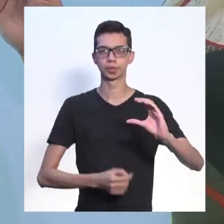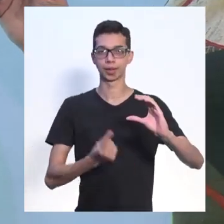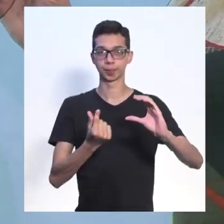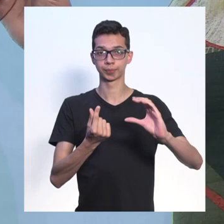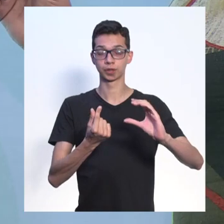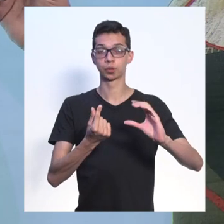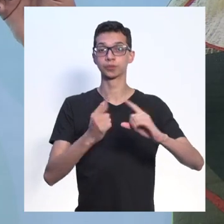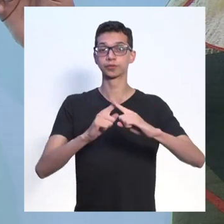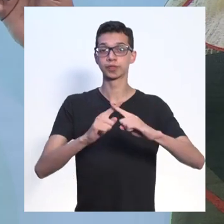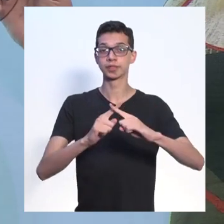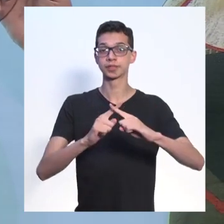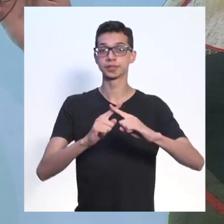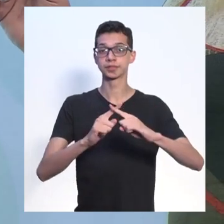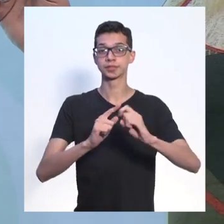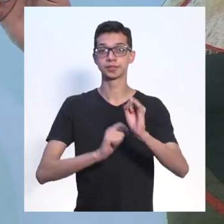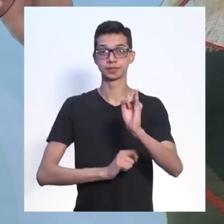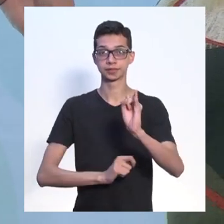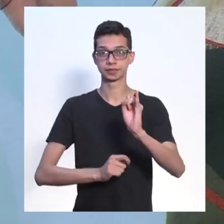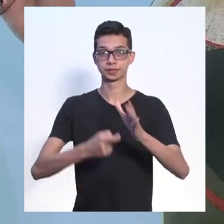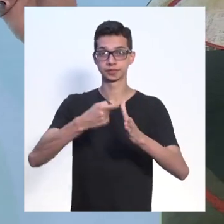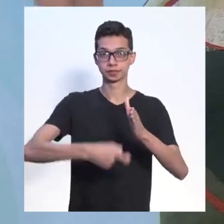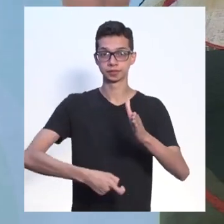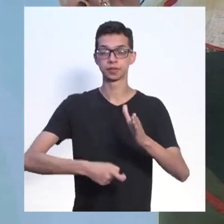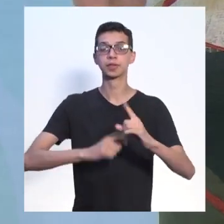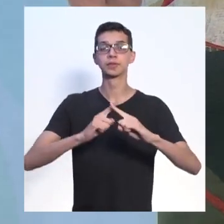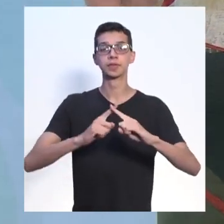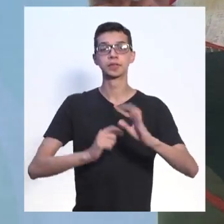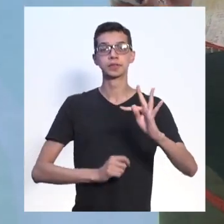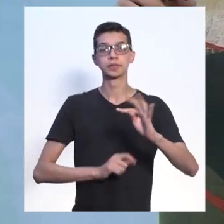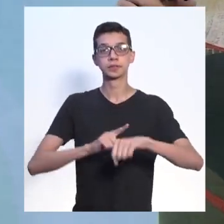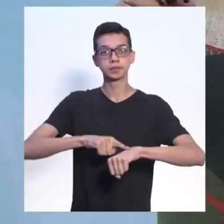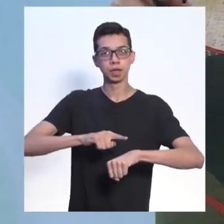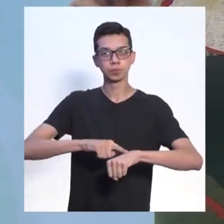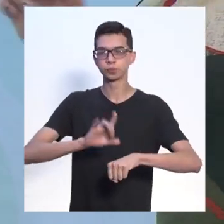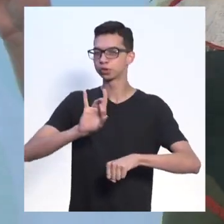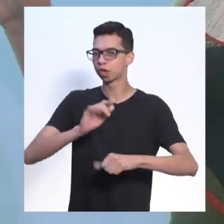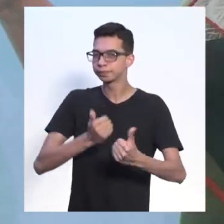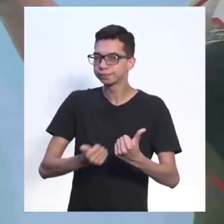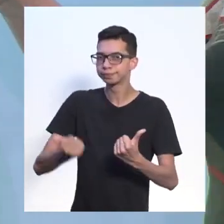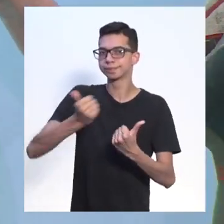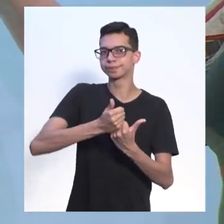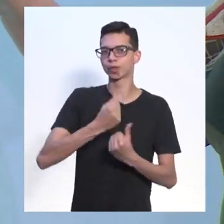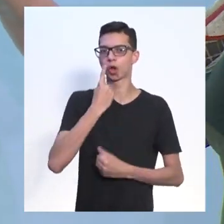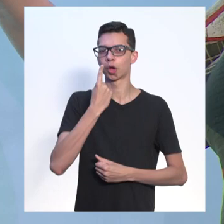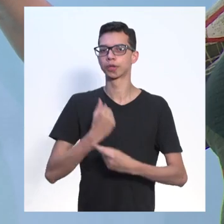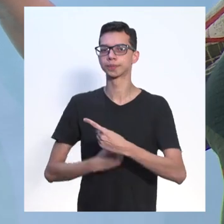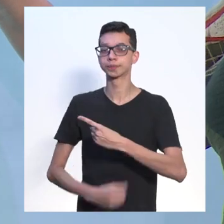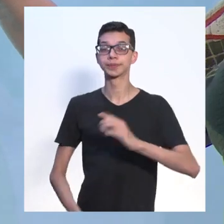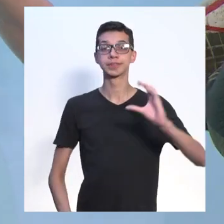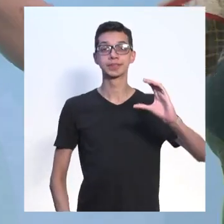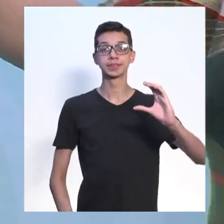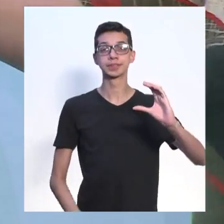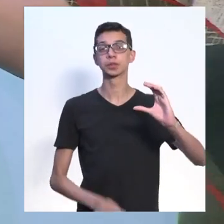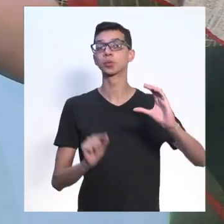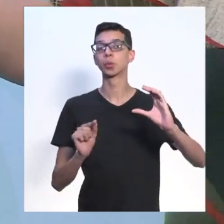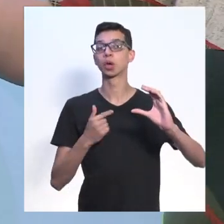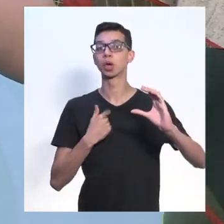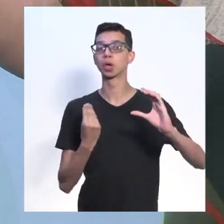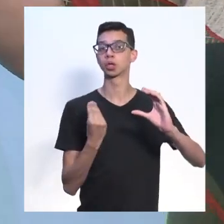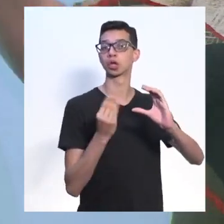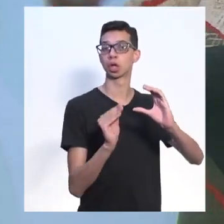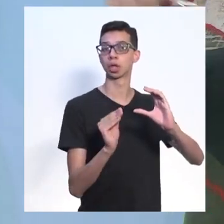vezes taxa vezes tempo. Só vou substituir, gente. No lugar de C, o que eu vou